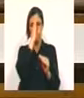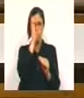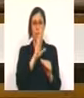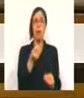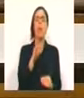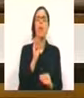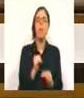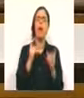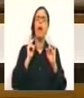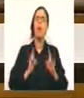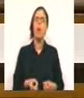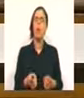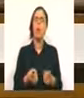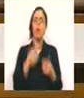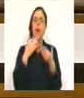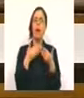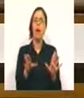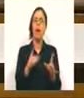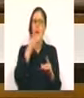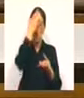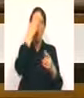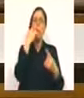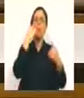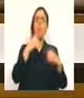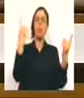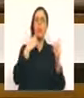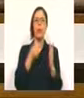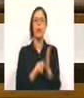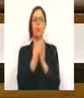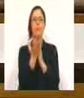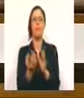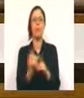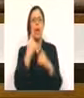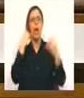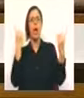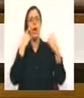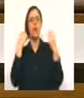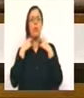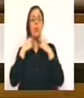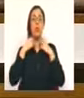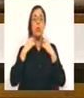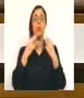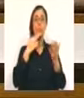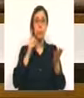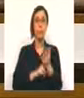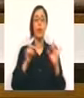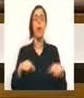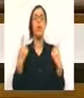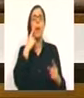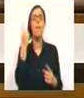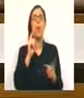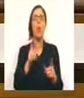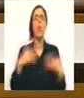Partido Socialista começa por lançar para a opinião pública um conjunto de anúncios e depois vai